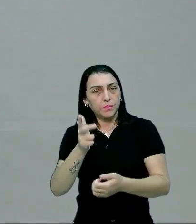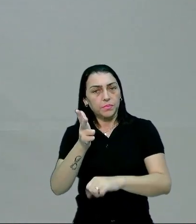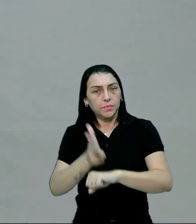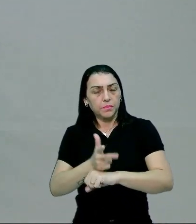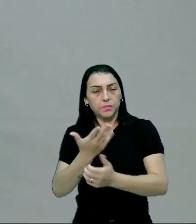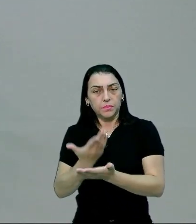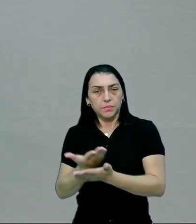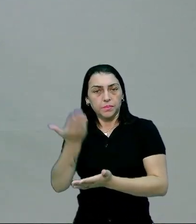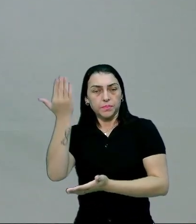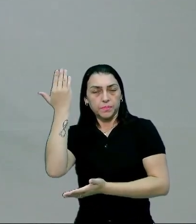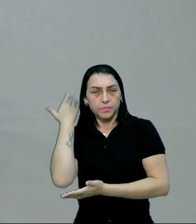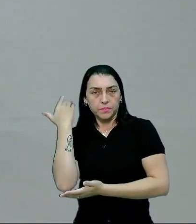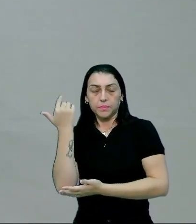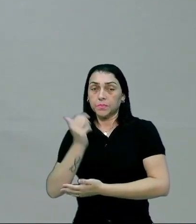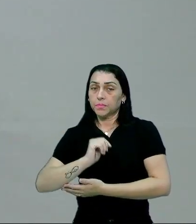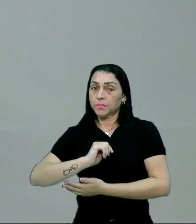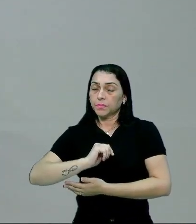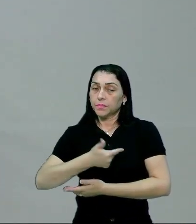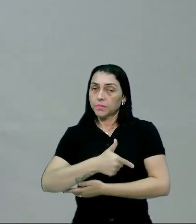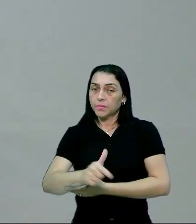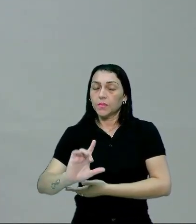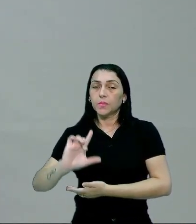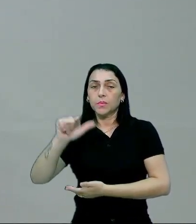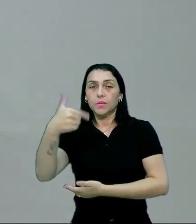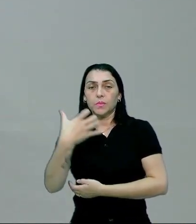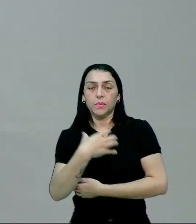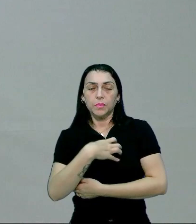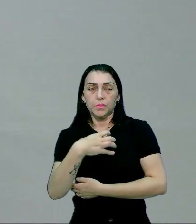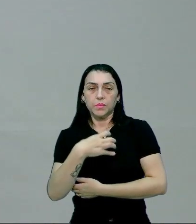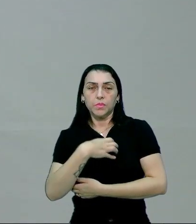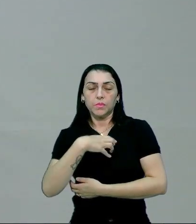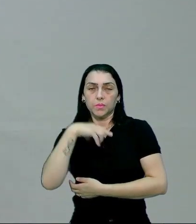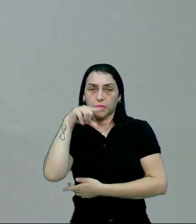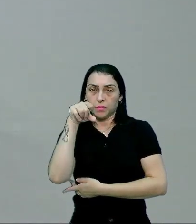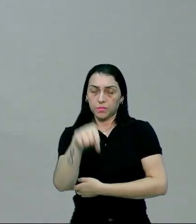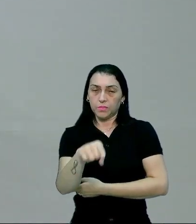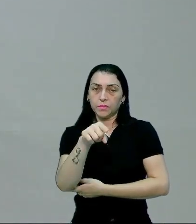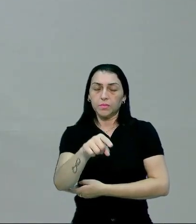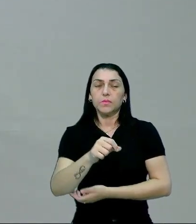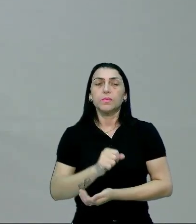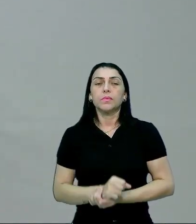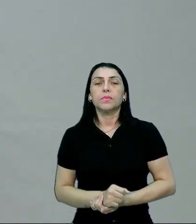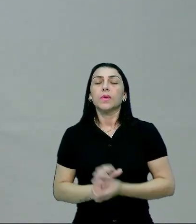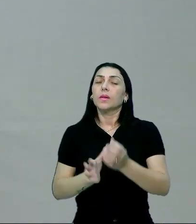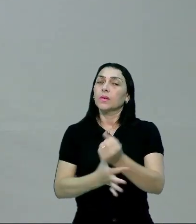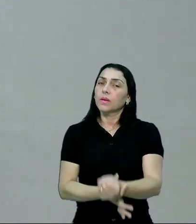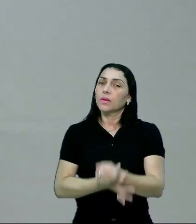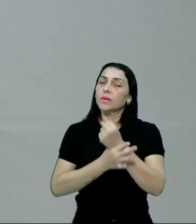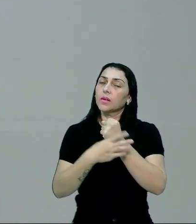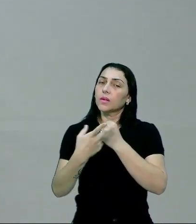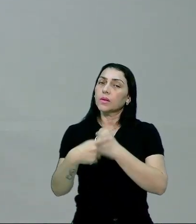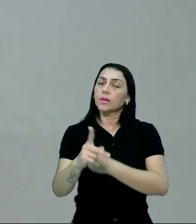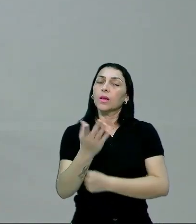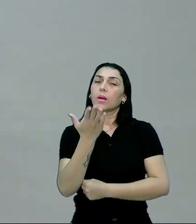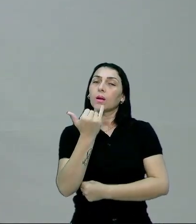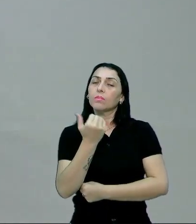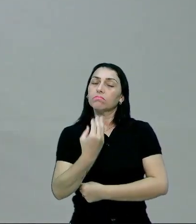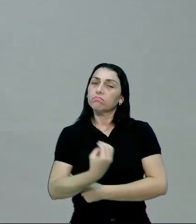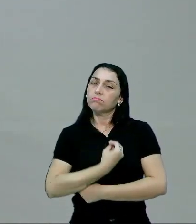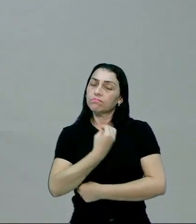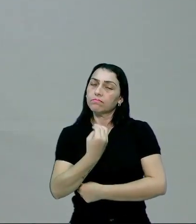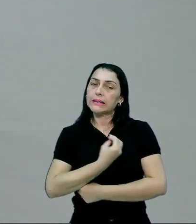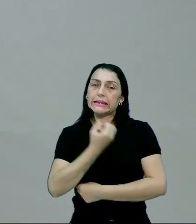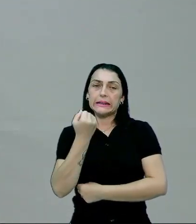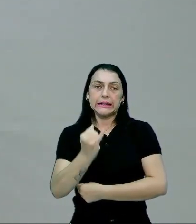videoaula anterior, não existe uma outra forma de você garantir a sua sobrevivência que não